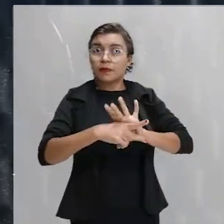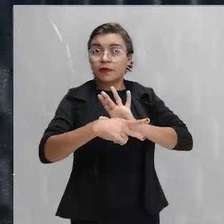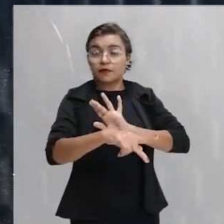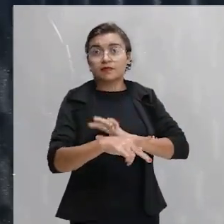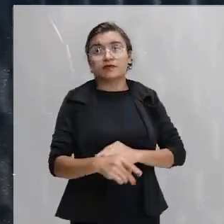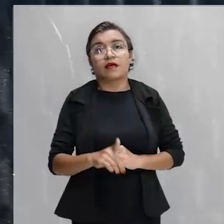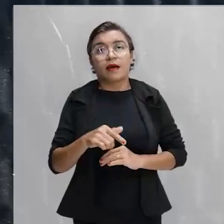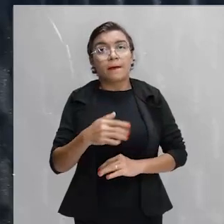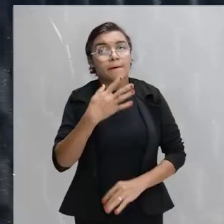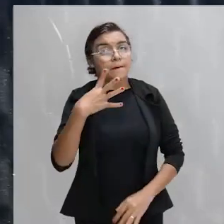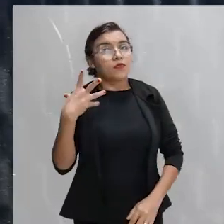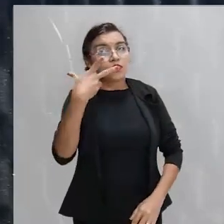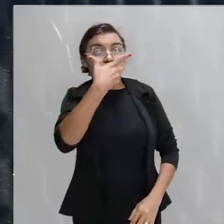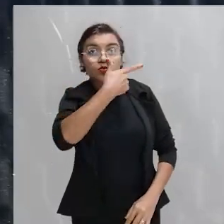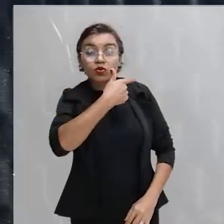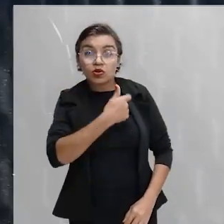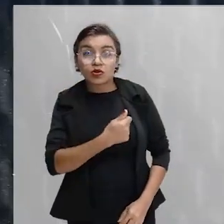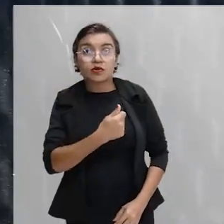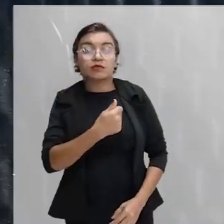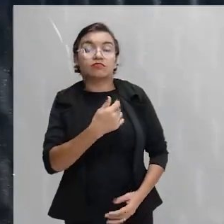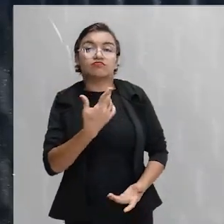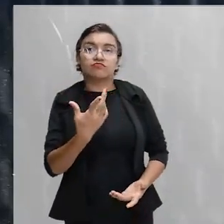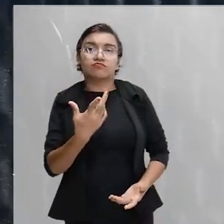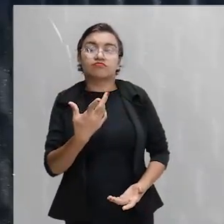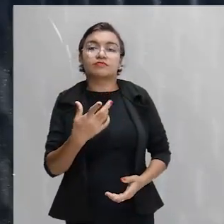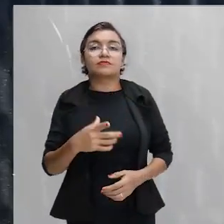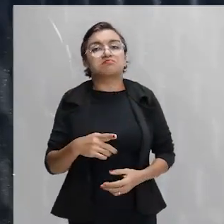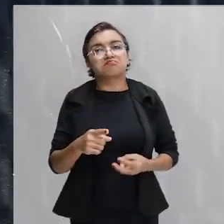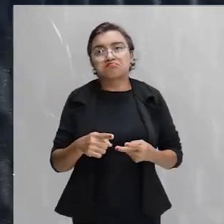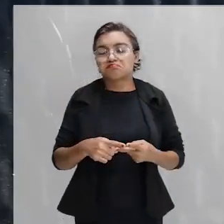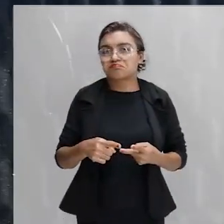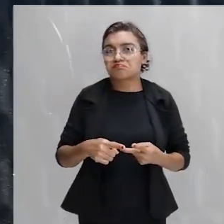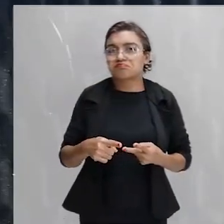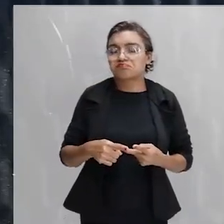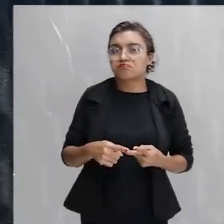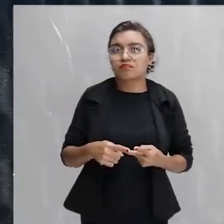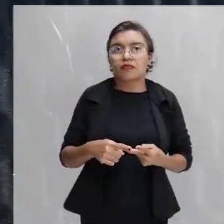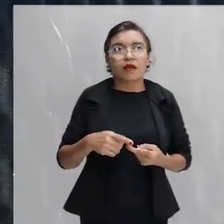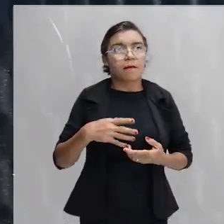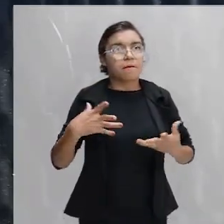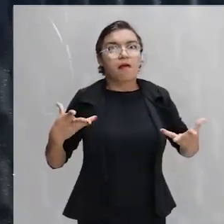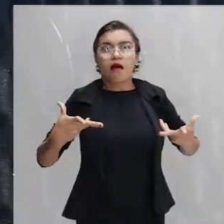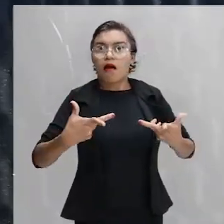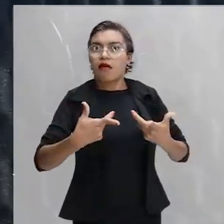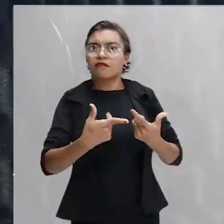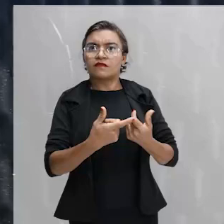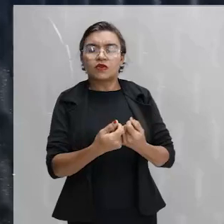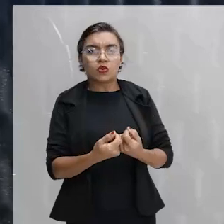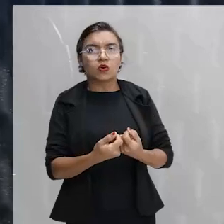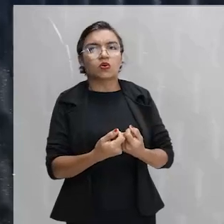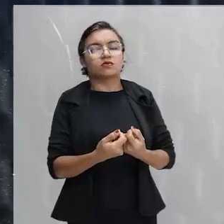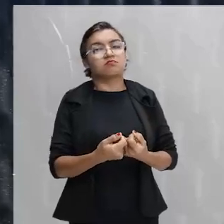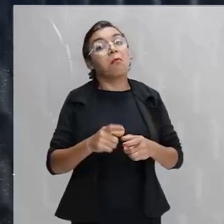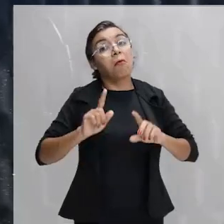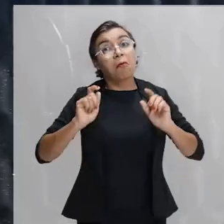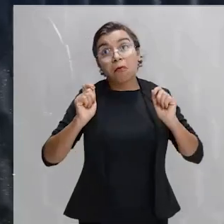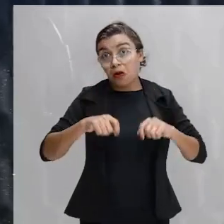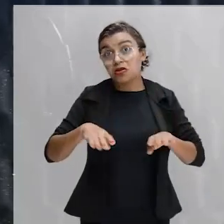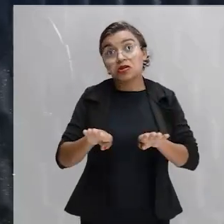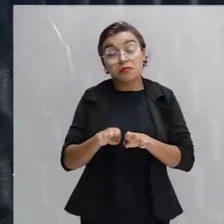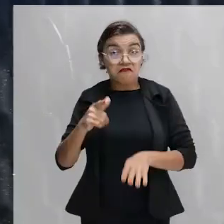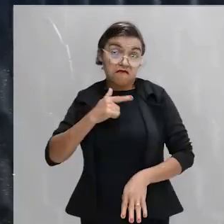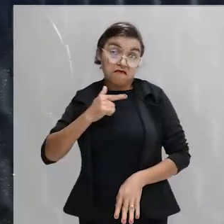lugares são atraentes, esses lugares podem ser bonitos, esses lugares podem ser deslumbrantes, esses lugares podem ser feios também.